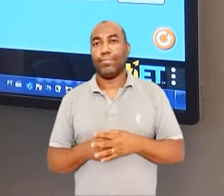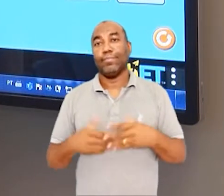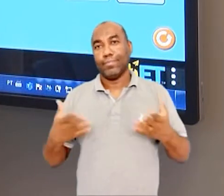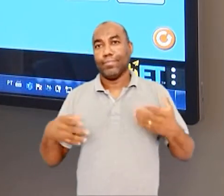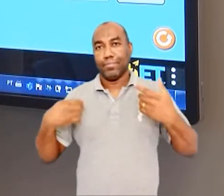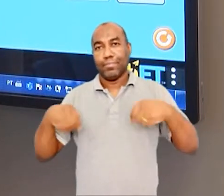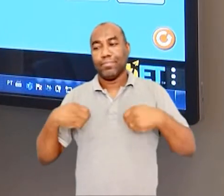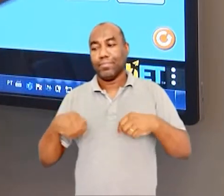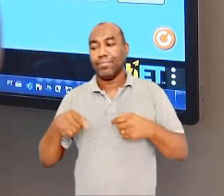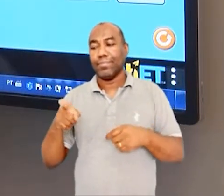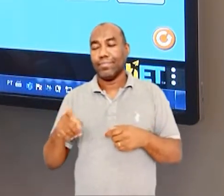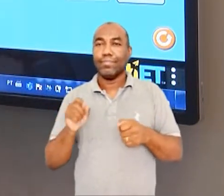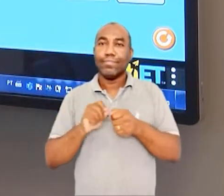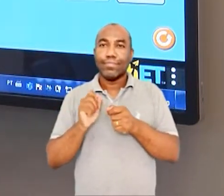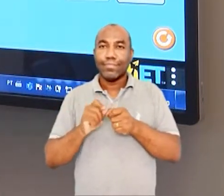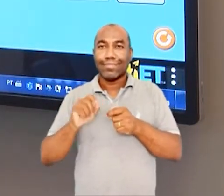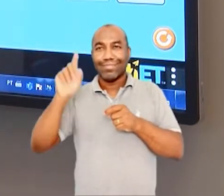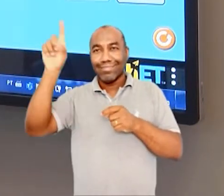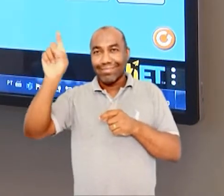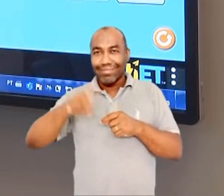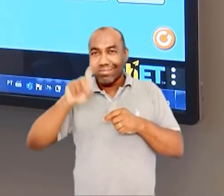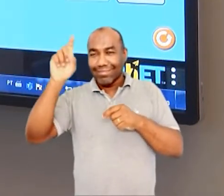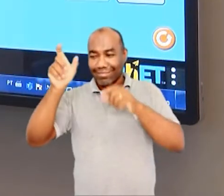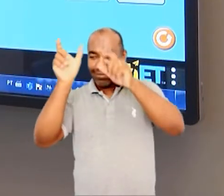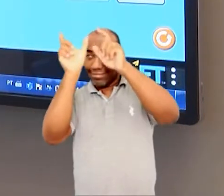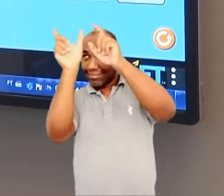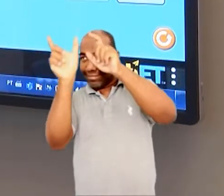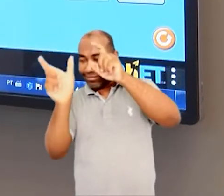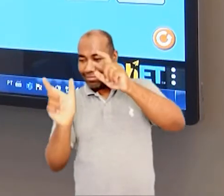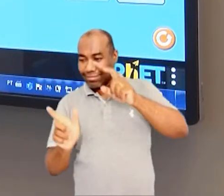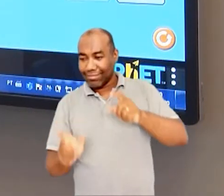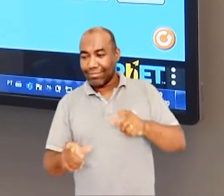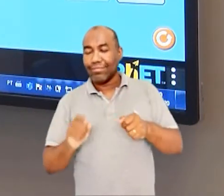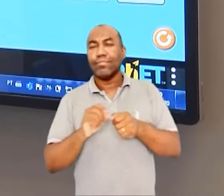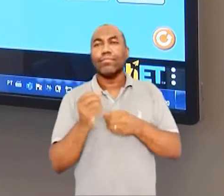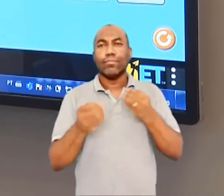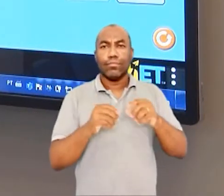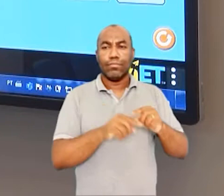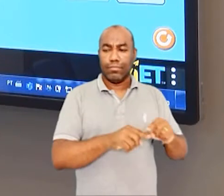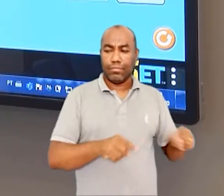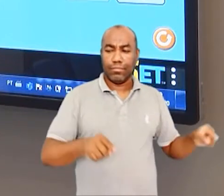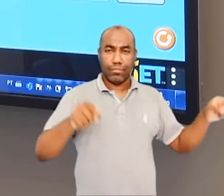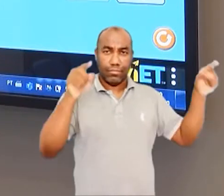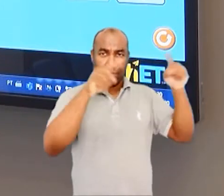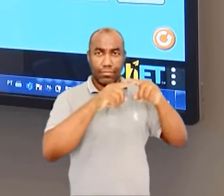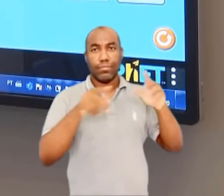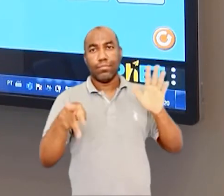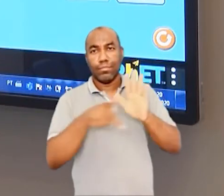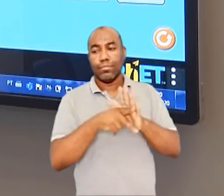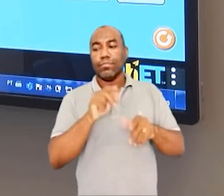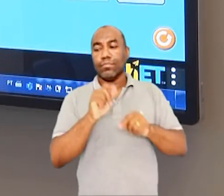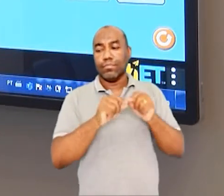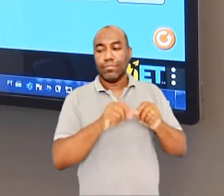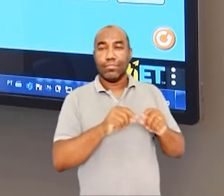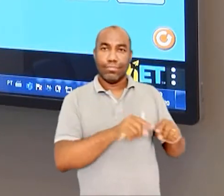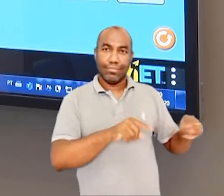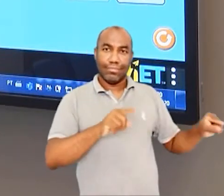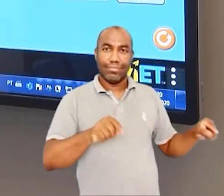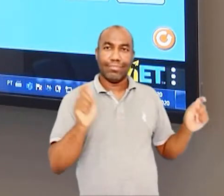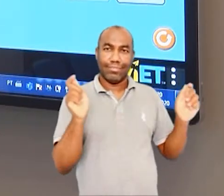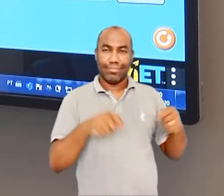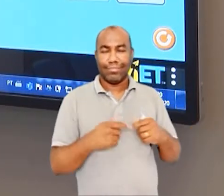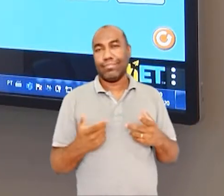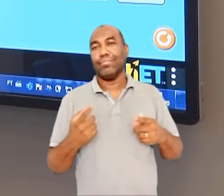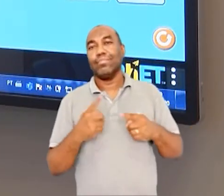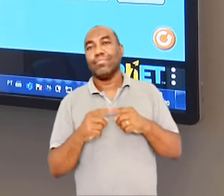Mas tudo bem. Opa, voltando ao normal. Olha aí, ó, a intensidade de corrente elétrica do polo positivo